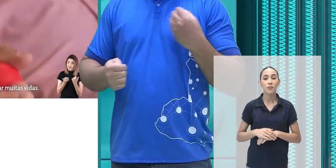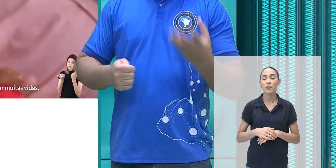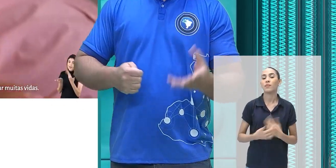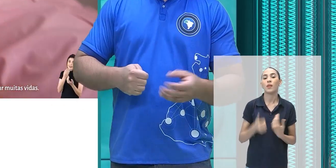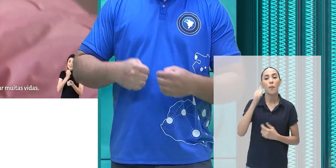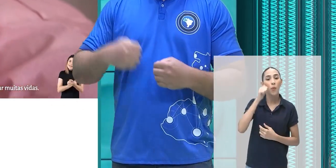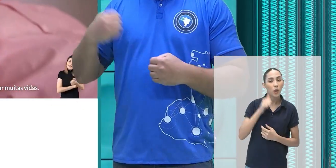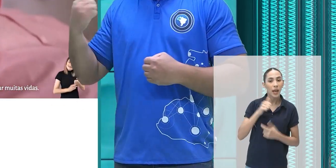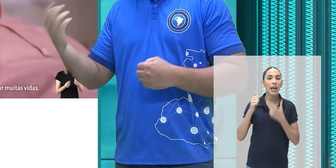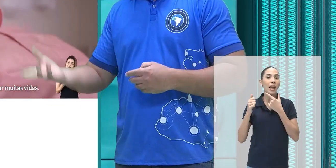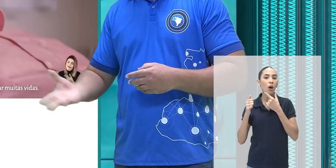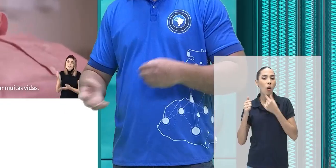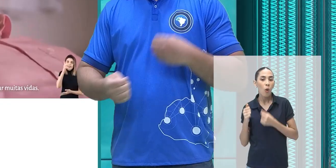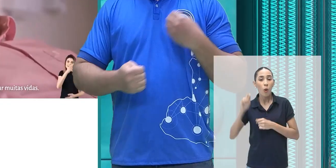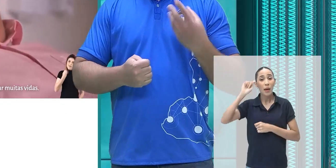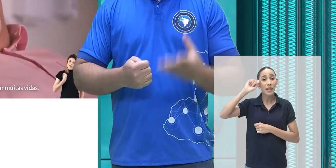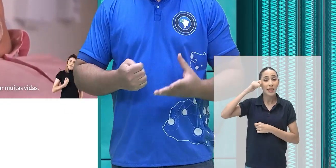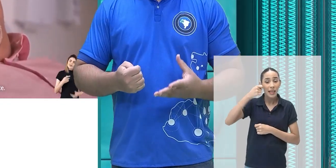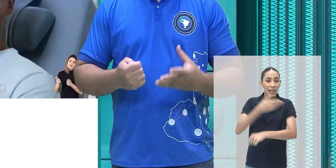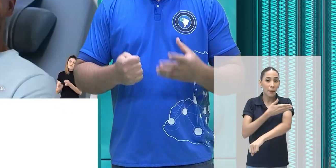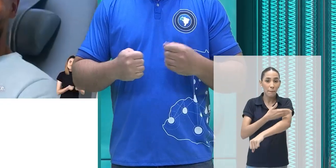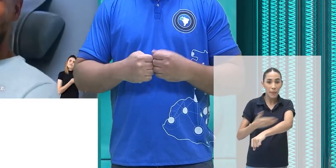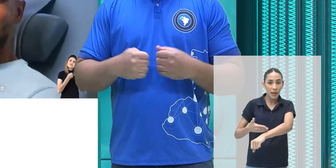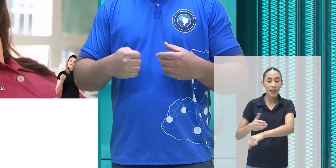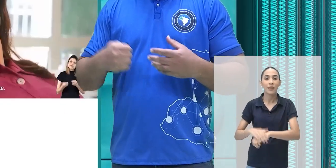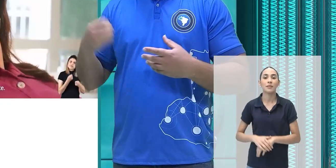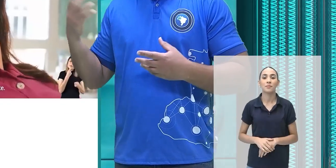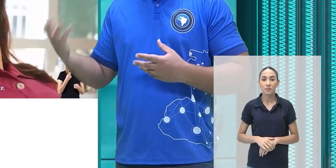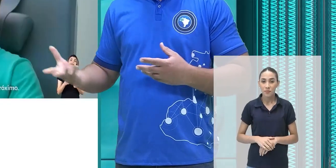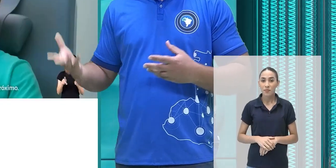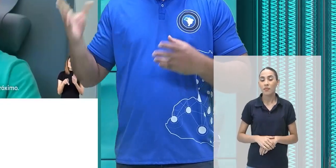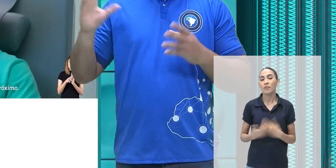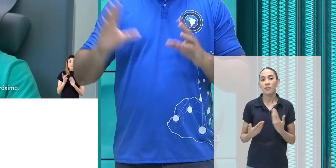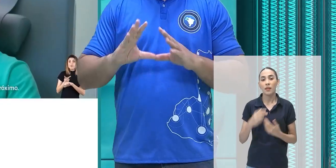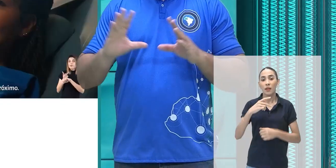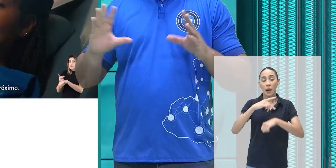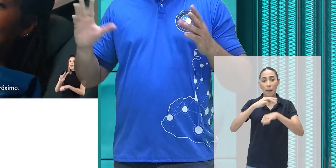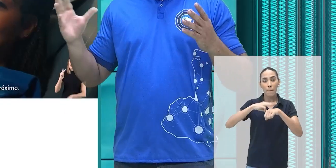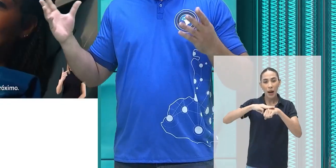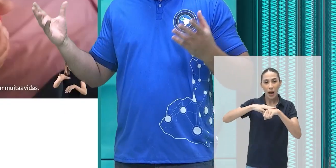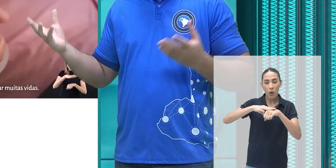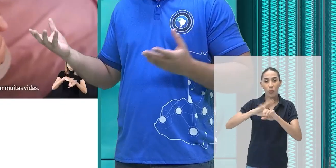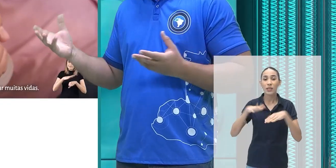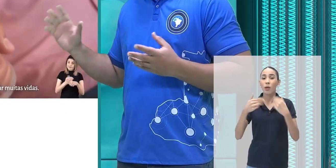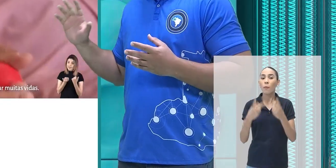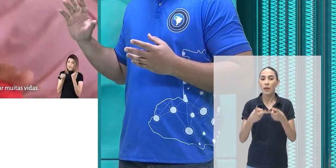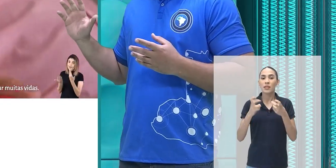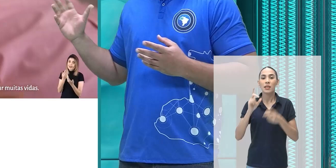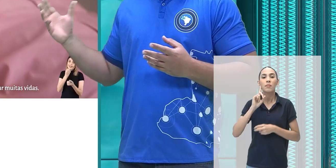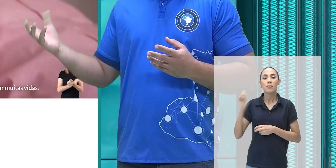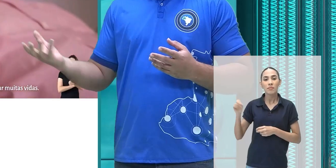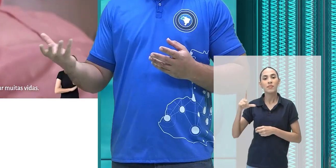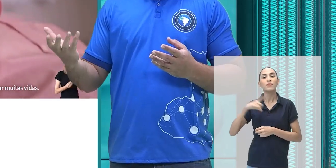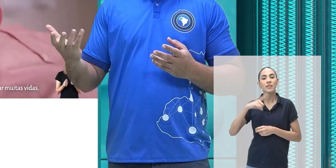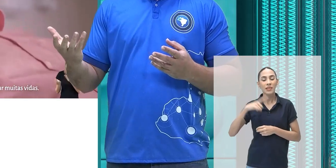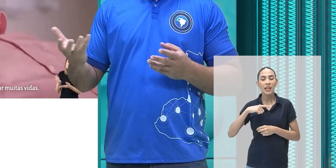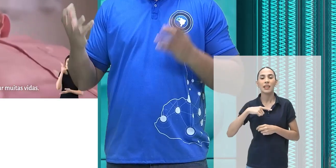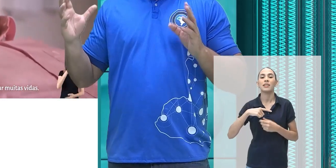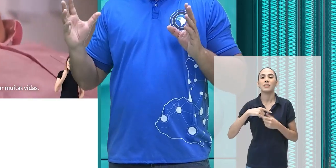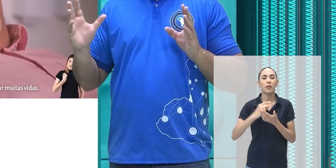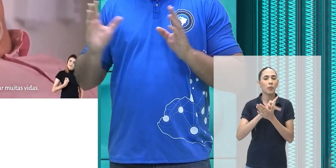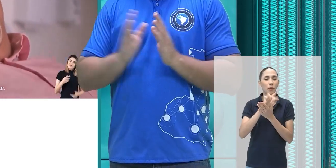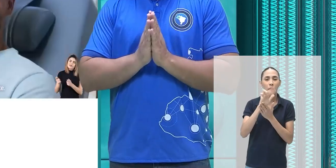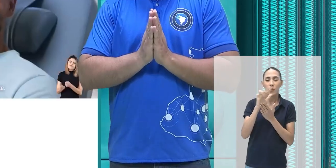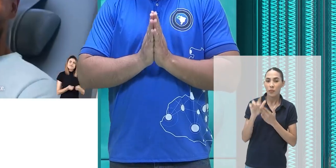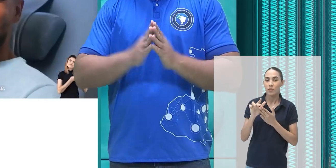Homens, mulheres, pessoas negras, pessoas brancas, certo? Pessoas pardas. Então, observe que nós temos exatamente uma grande variedade